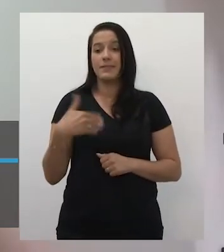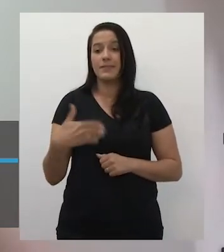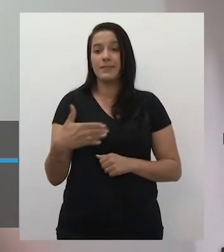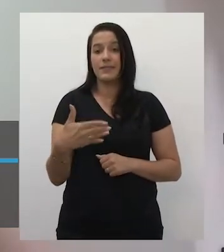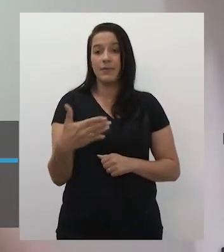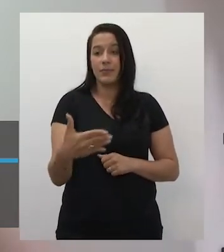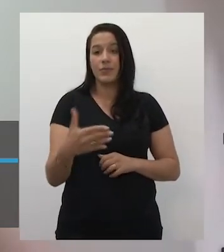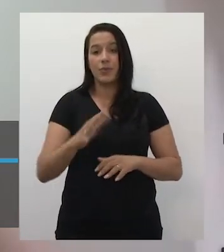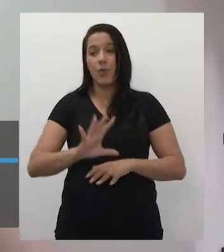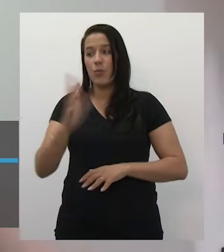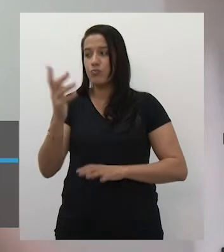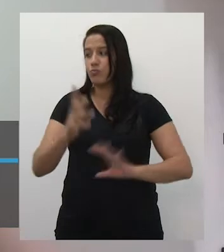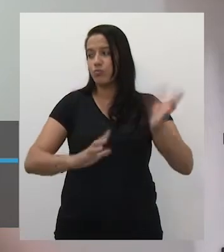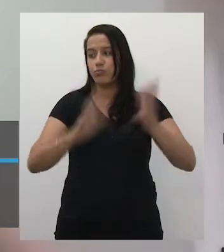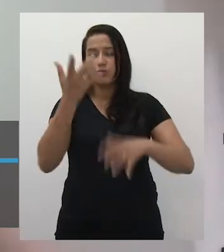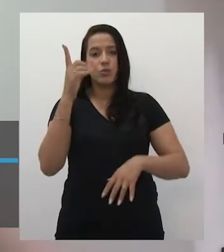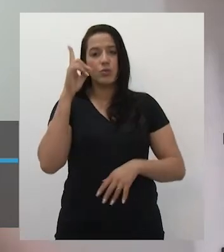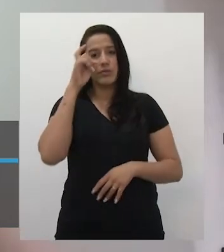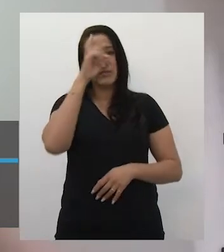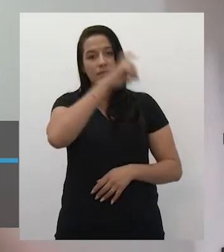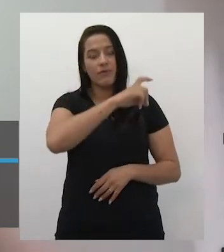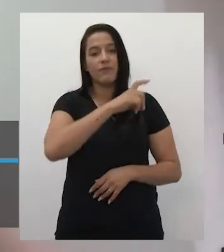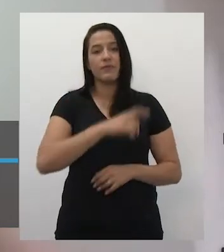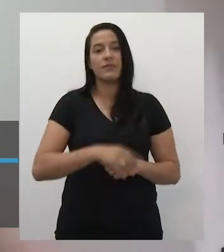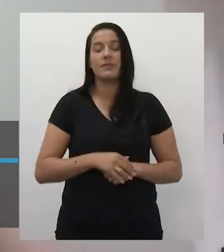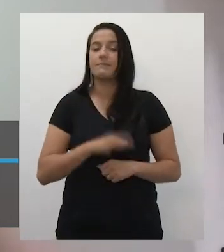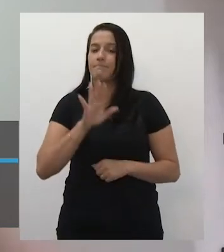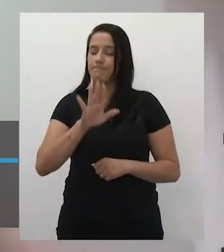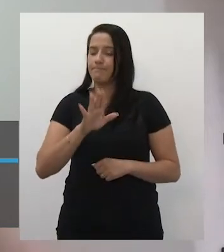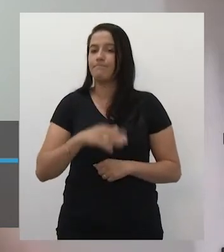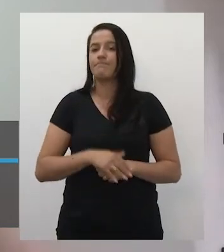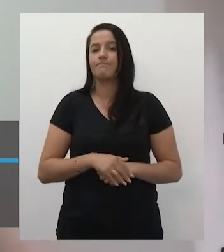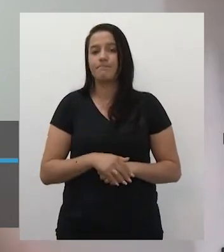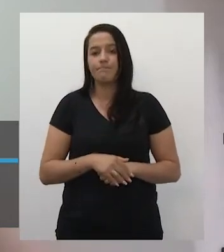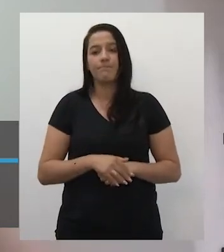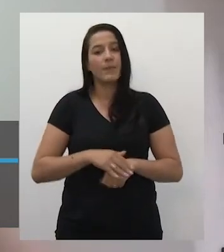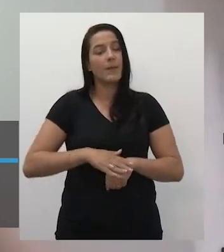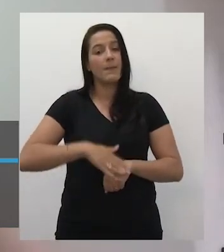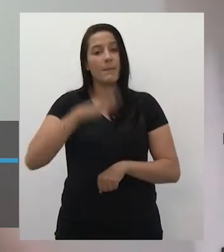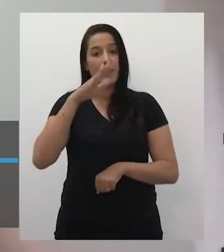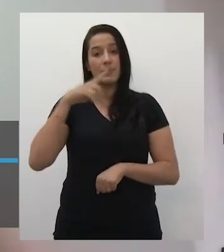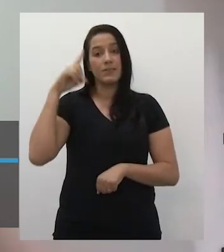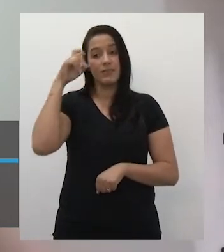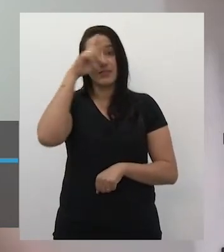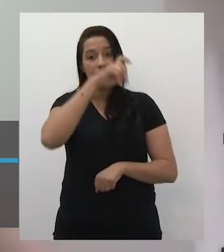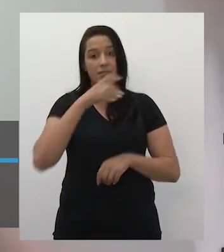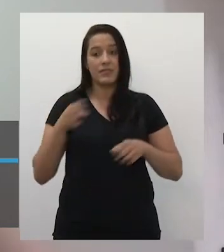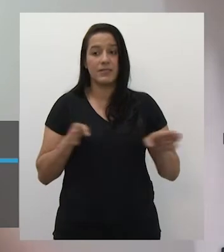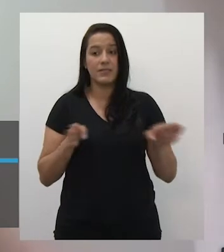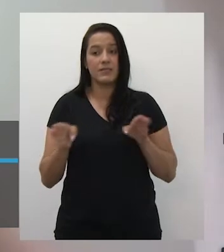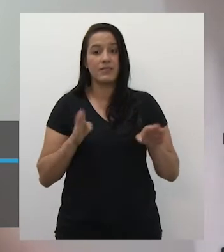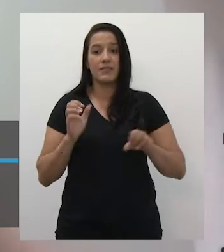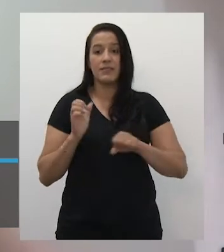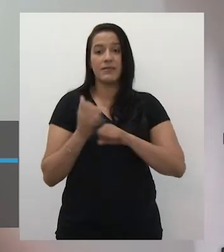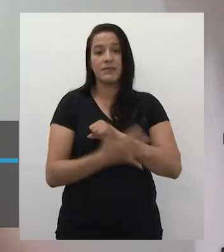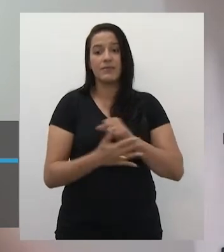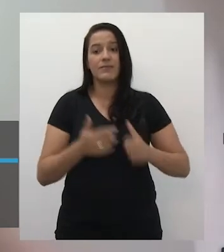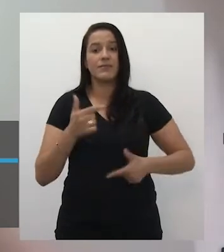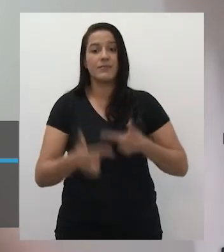que eu necessitava para dar continuidade à minha rotina de forma remota, meu trabalho de